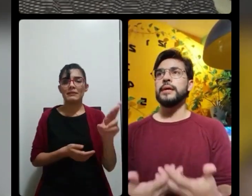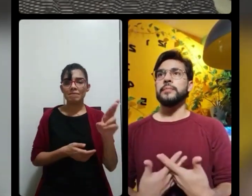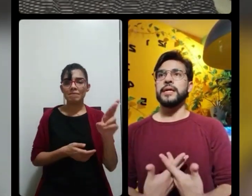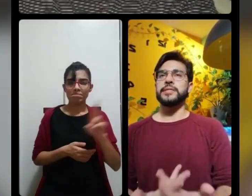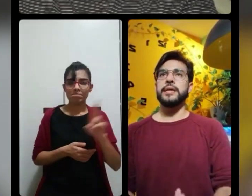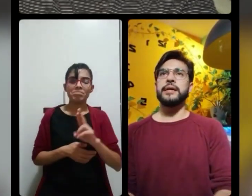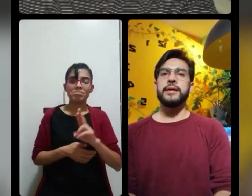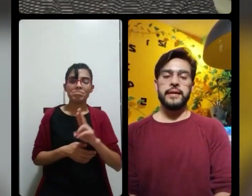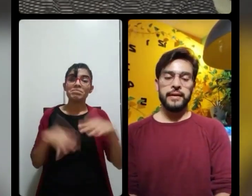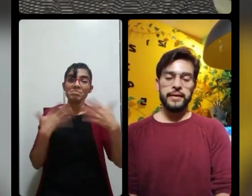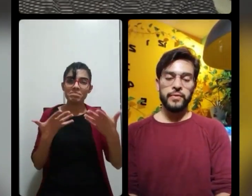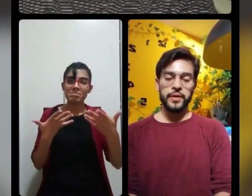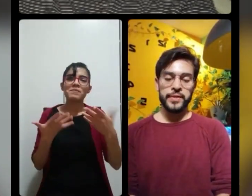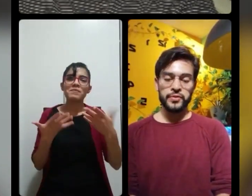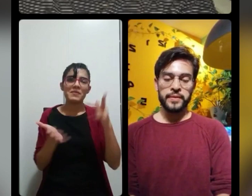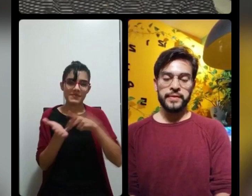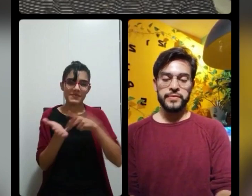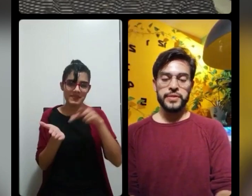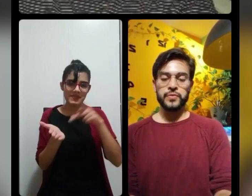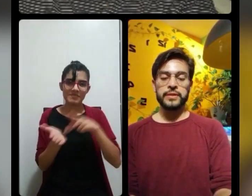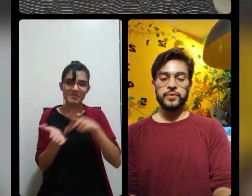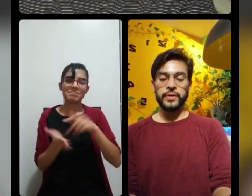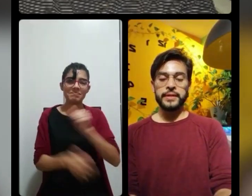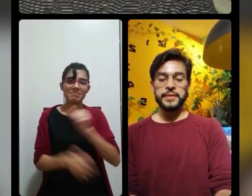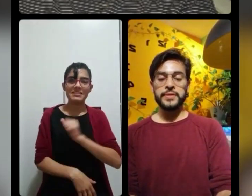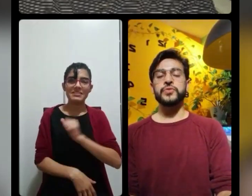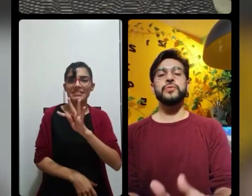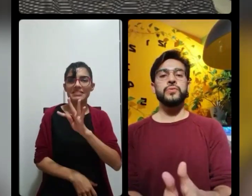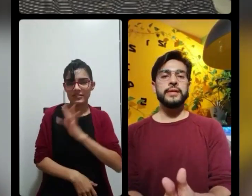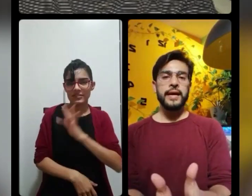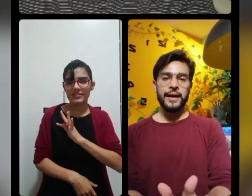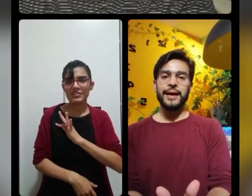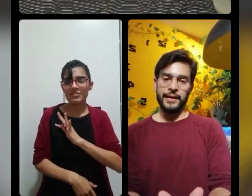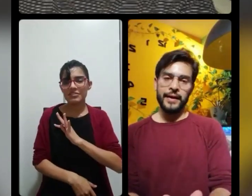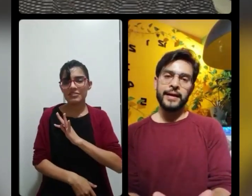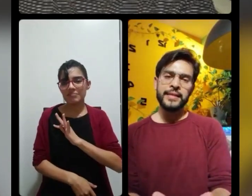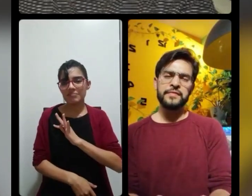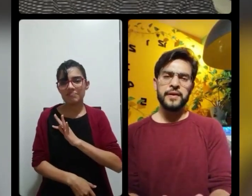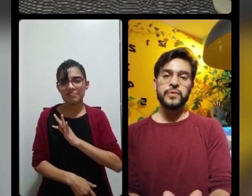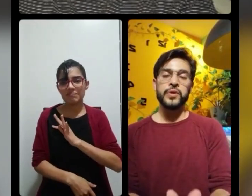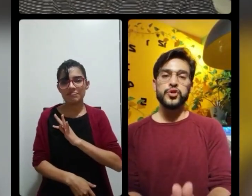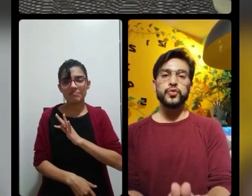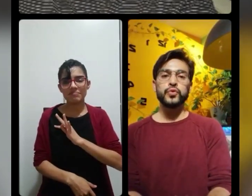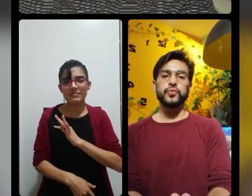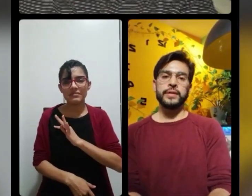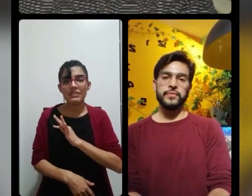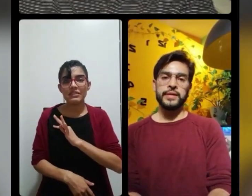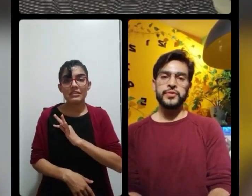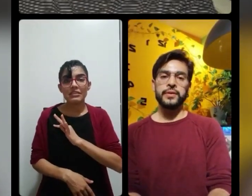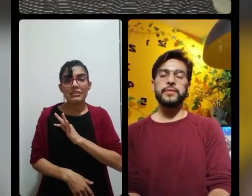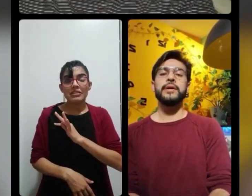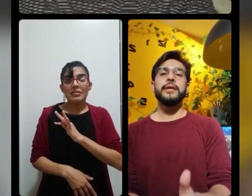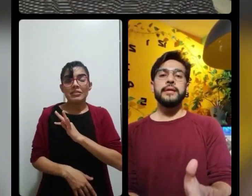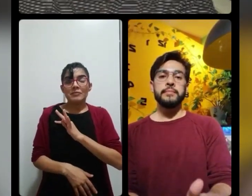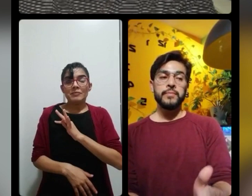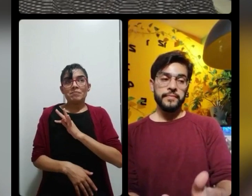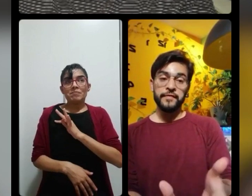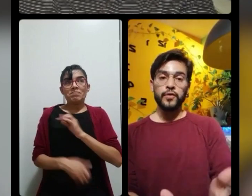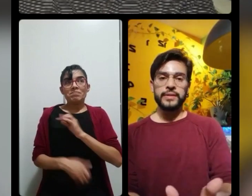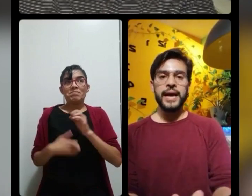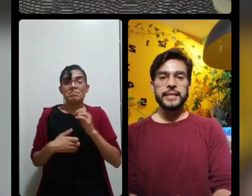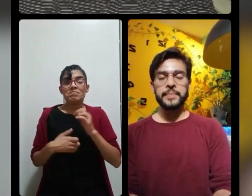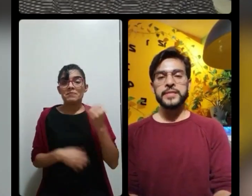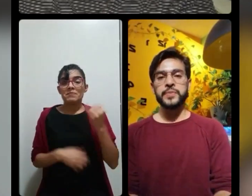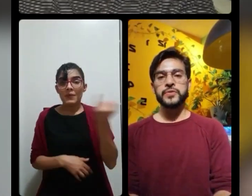surdos, mas é o que eu mencionei para vocês quando toquei nesse assunto, que ainda falta uma estrutura educacional Sim,